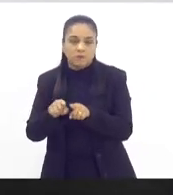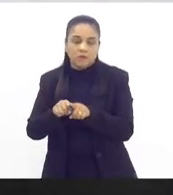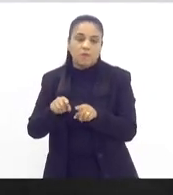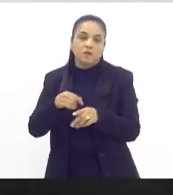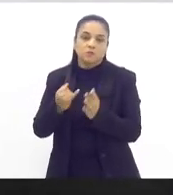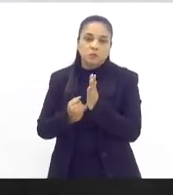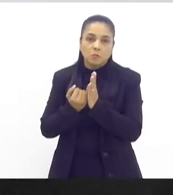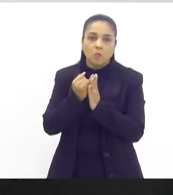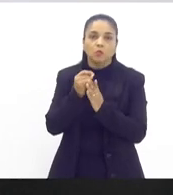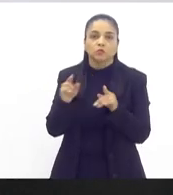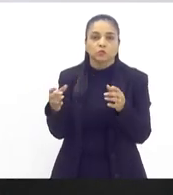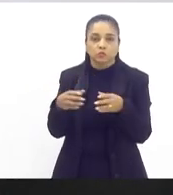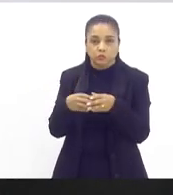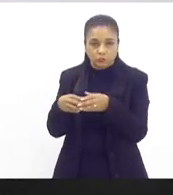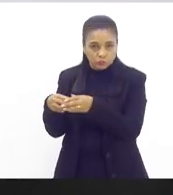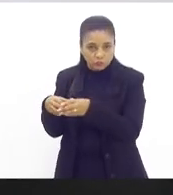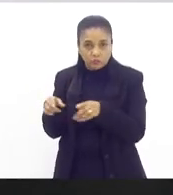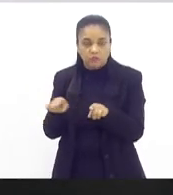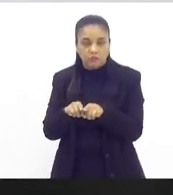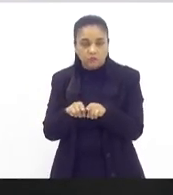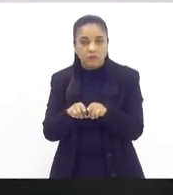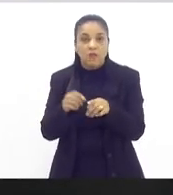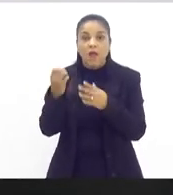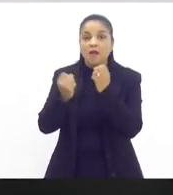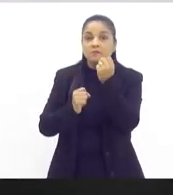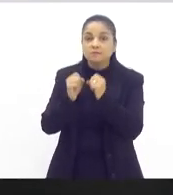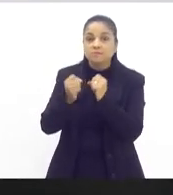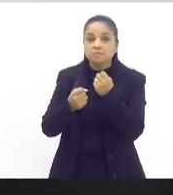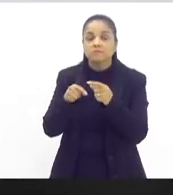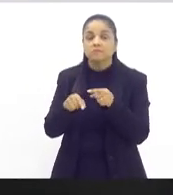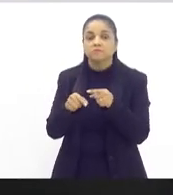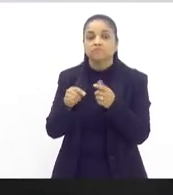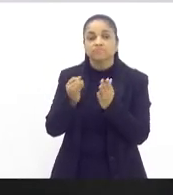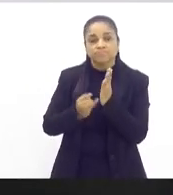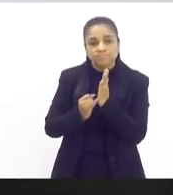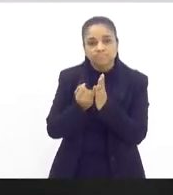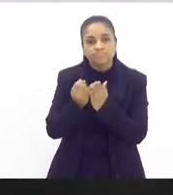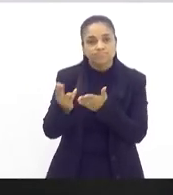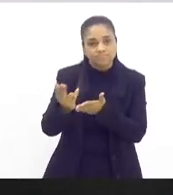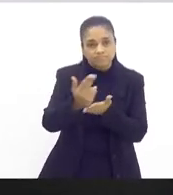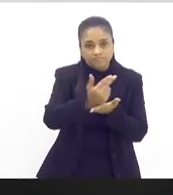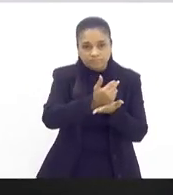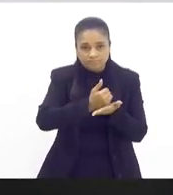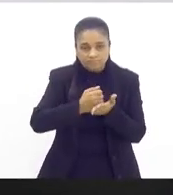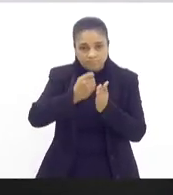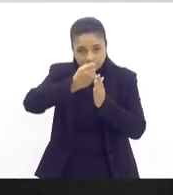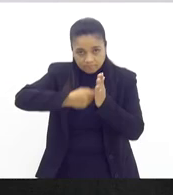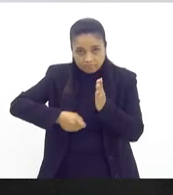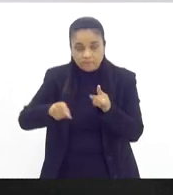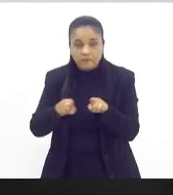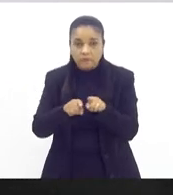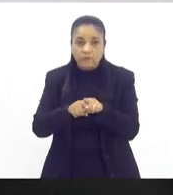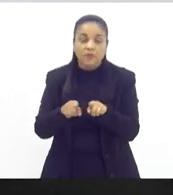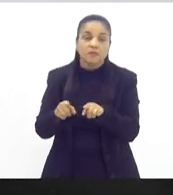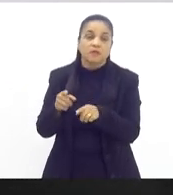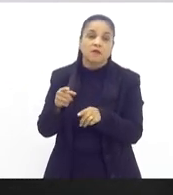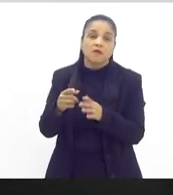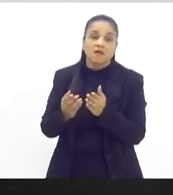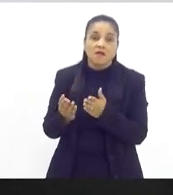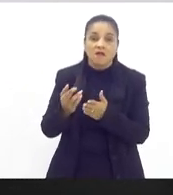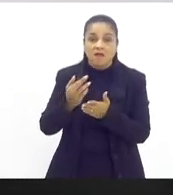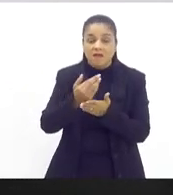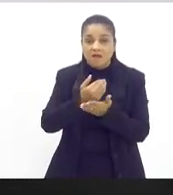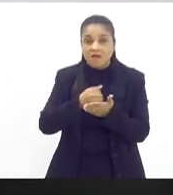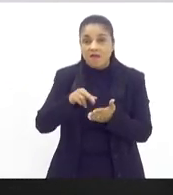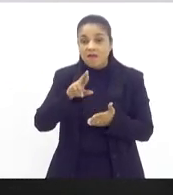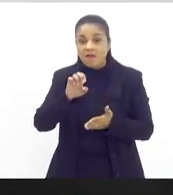um questionamento de como ficaria hoje as empresas tributam, além das suas saídas, elas têm a tributação na receita financeira. Como ficaria